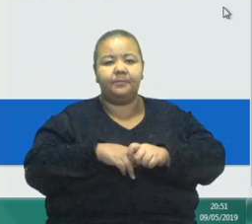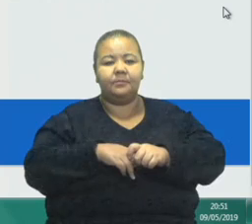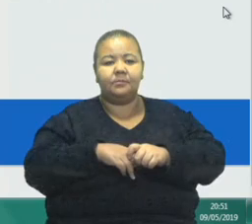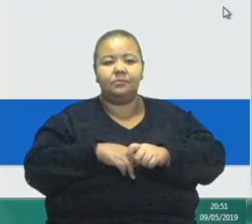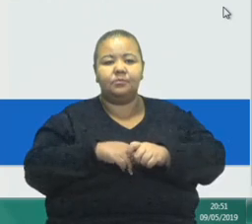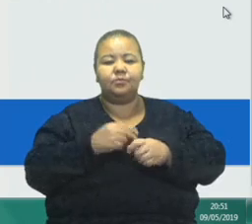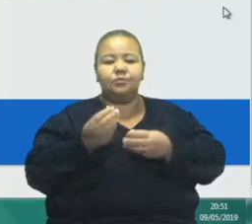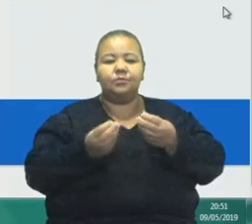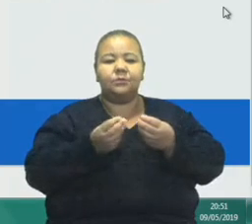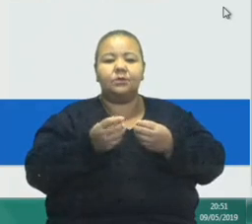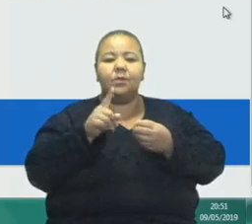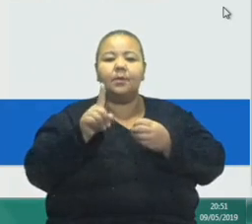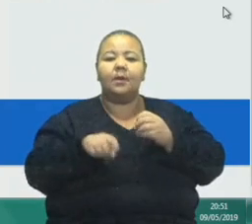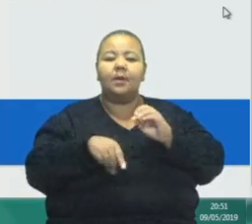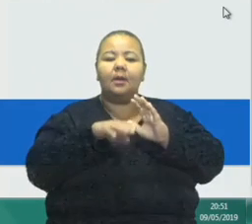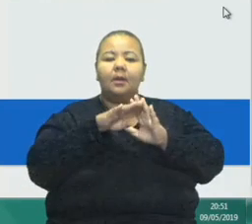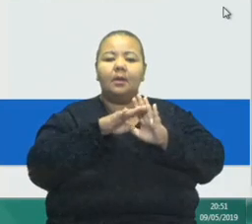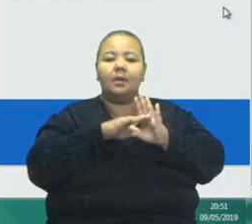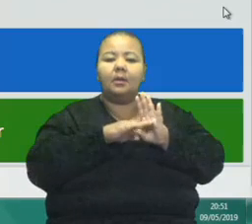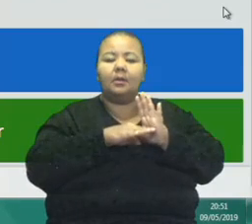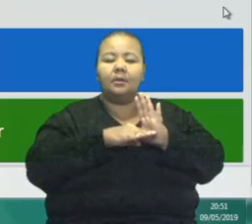Como ela pode ser classificada?